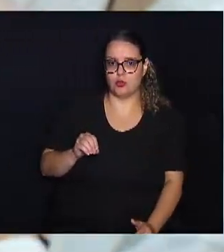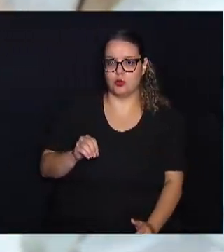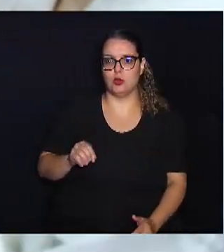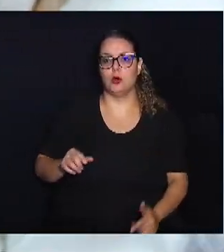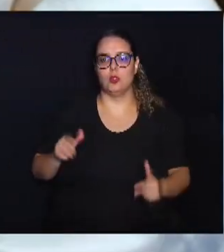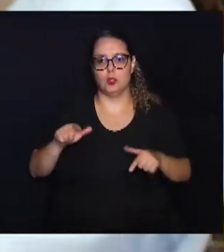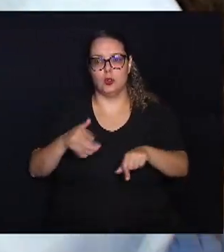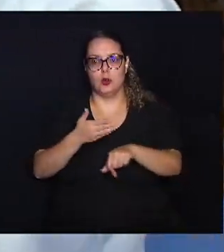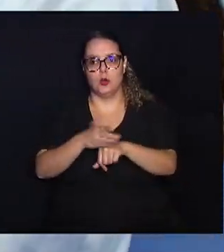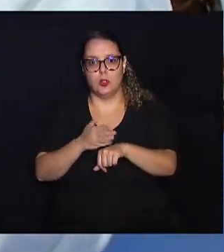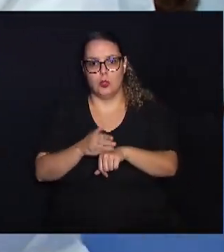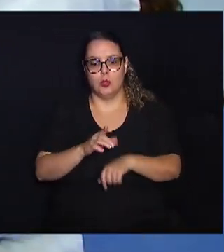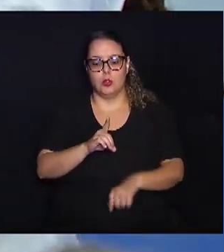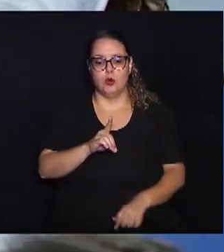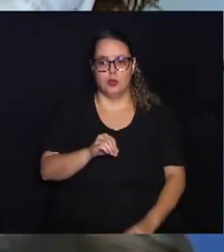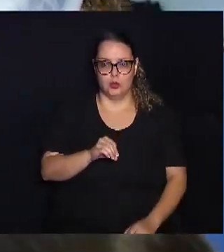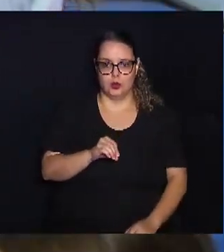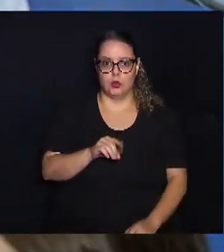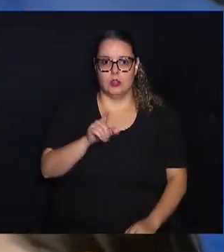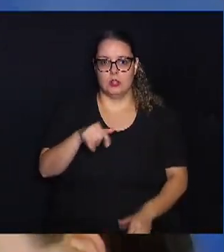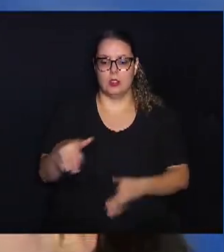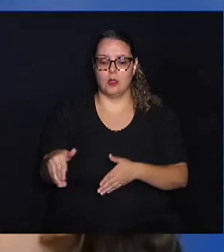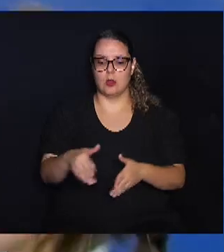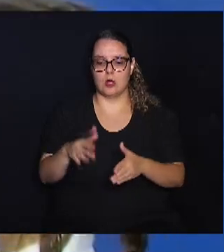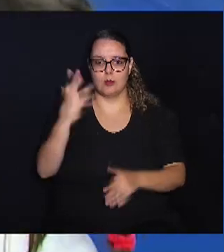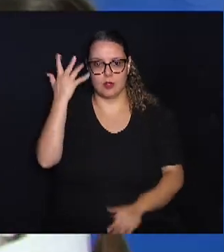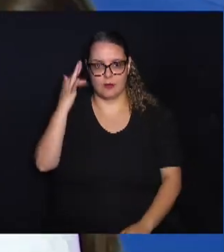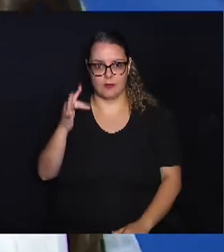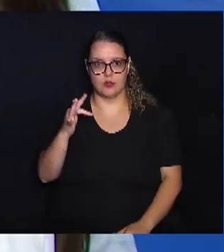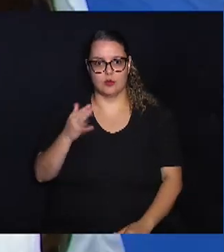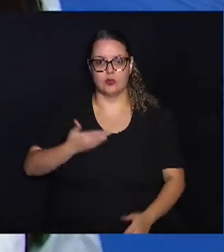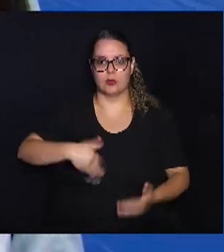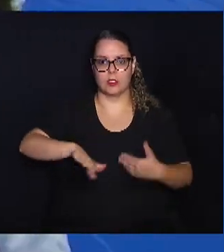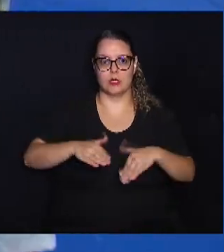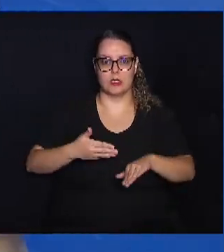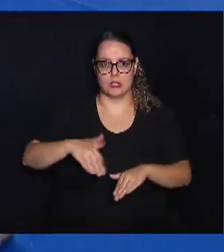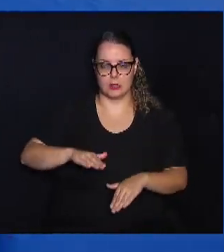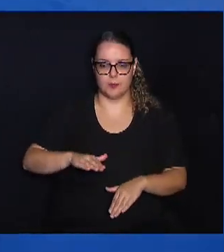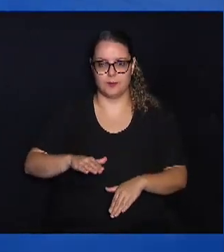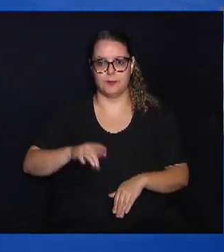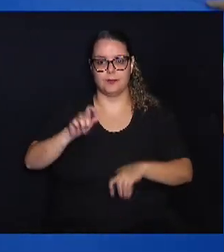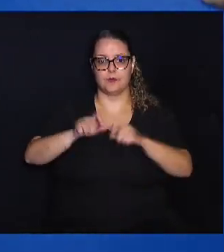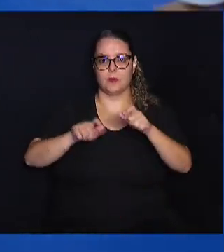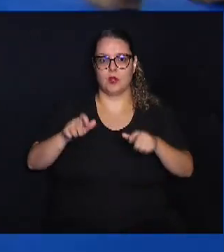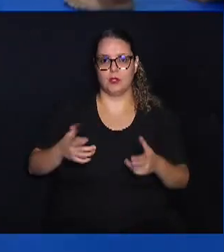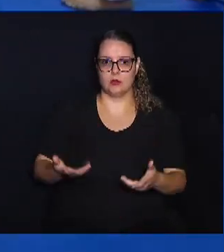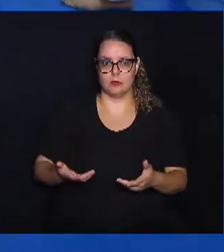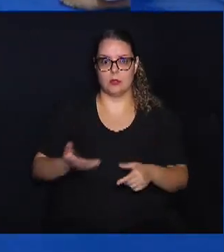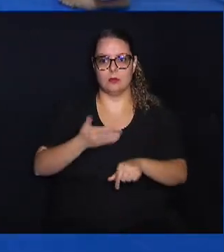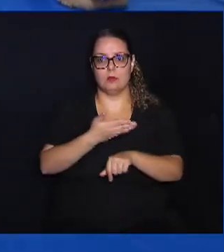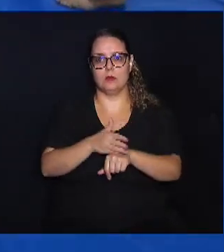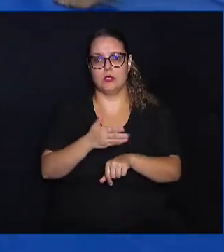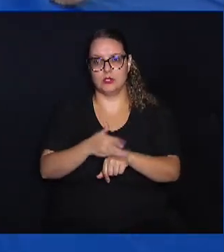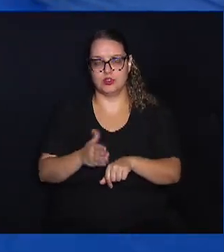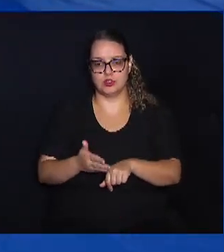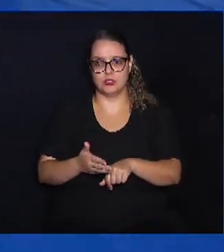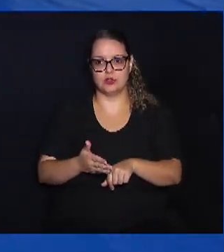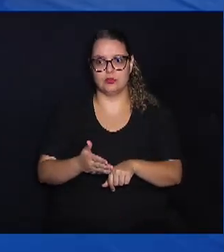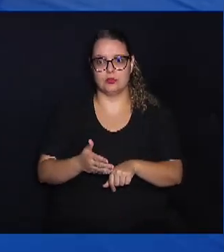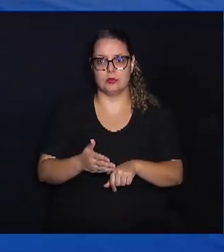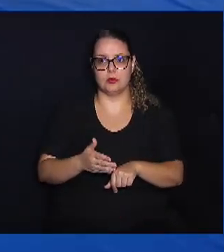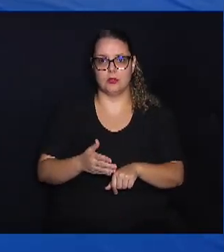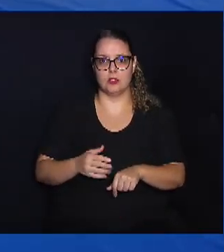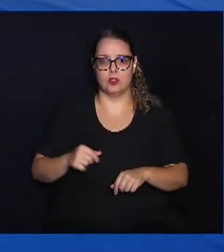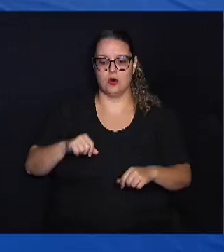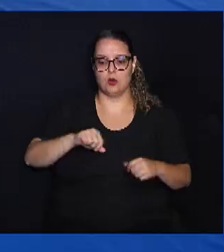se pratica o do. O do que é o caminho filosófico do karatê. Tá? As pessoas praticam, além de um bater